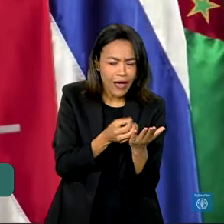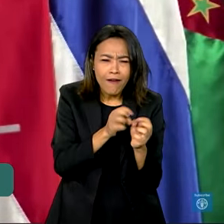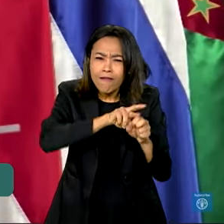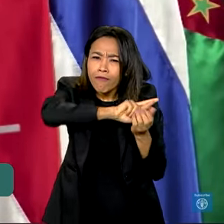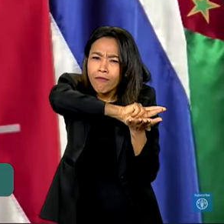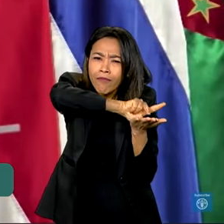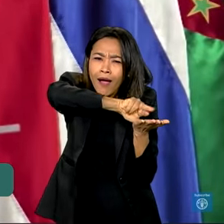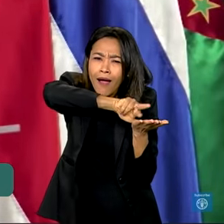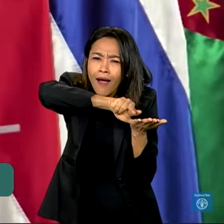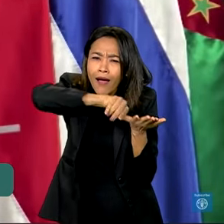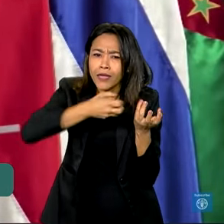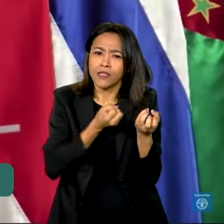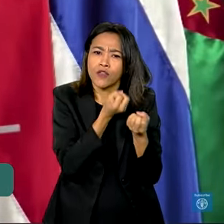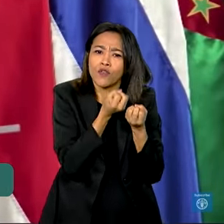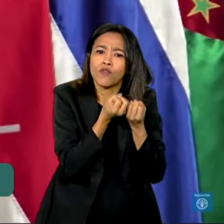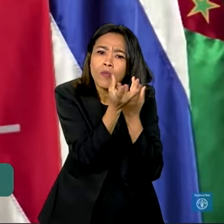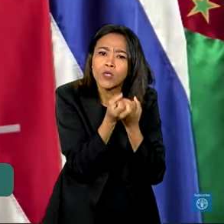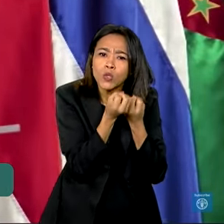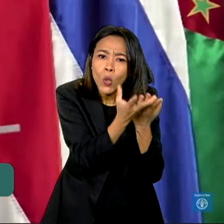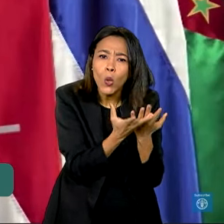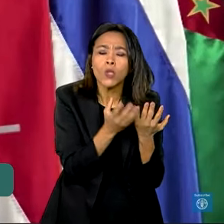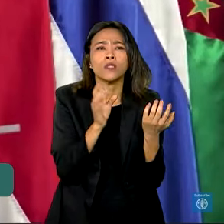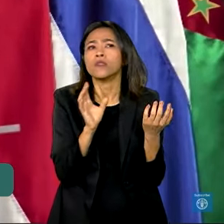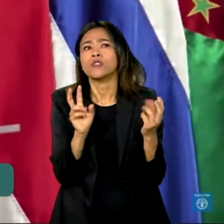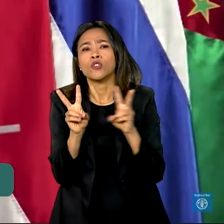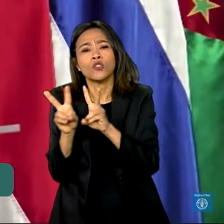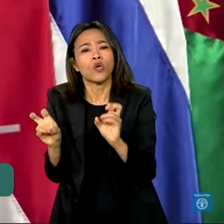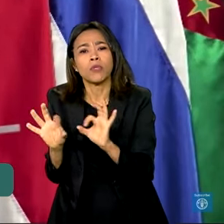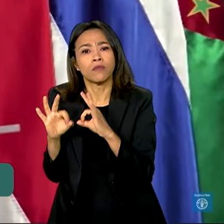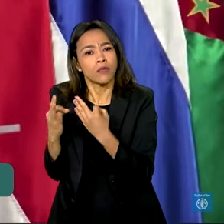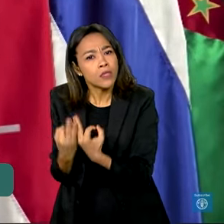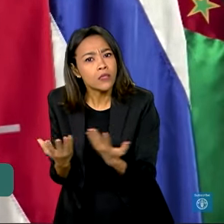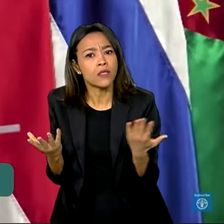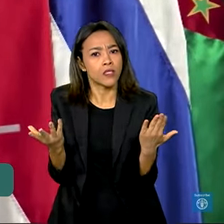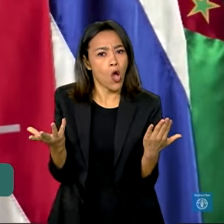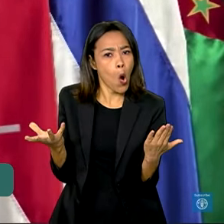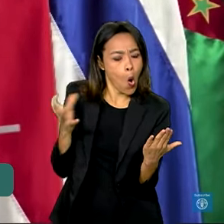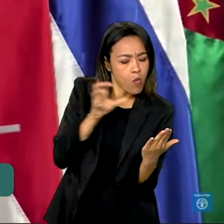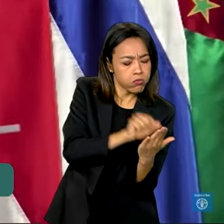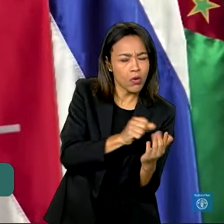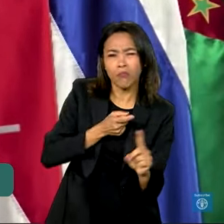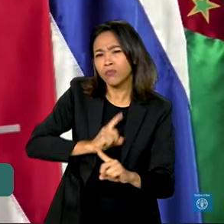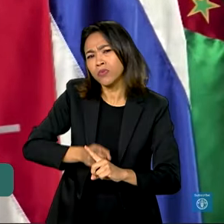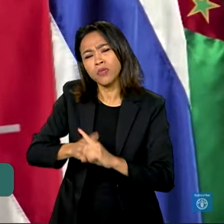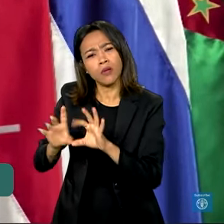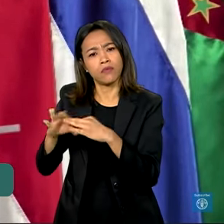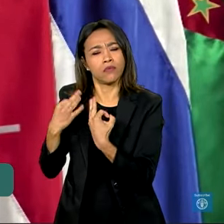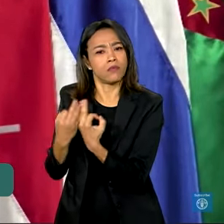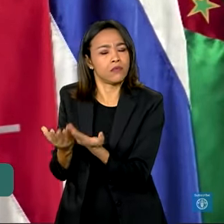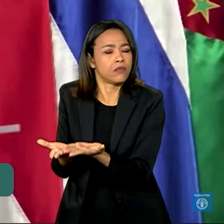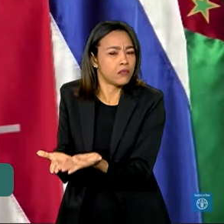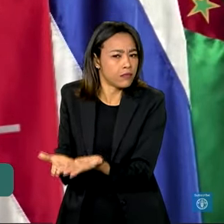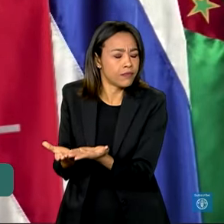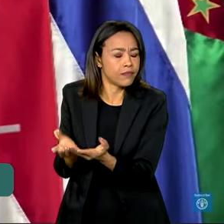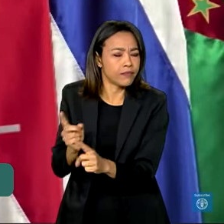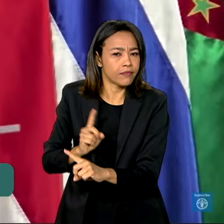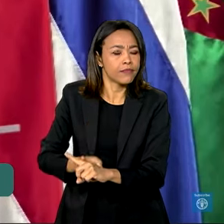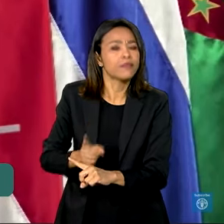informações sobre as famílias. Por que a família?